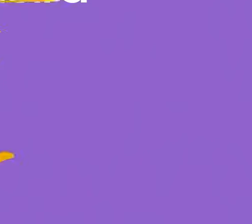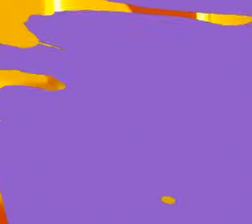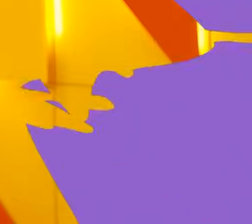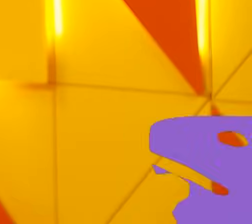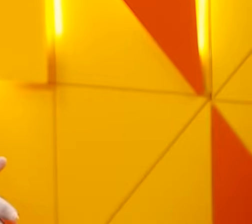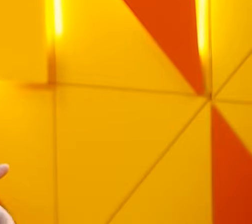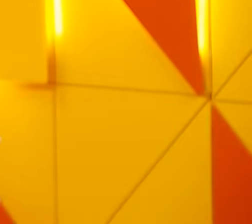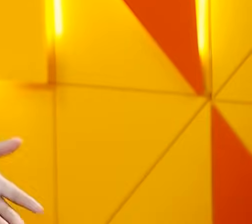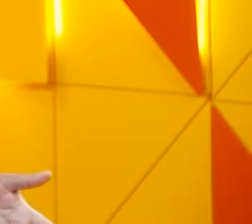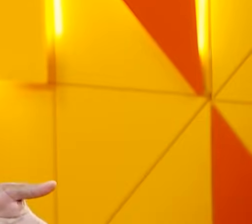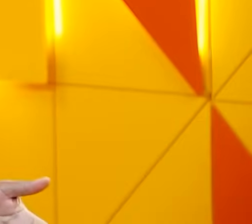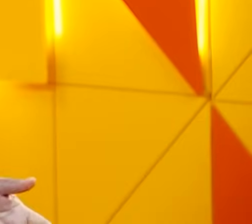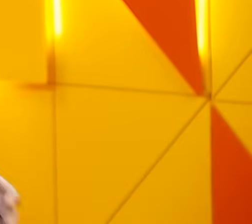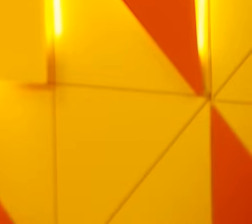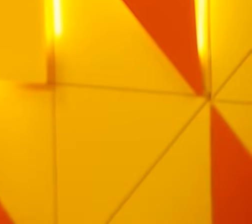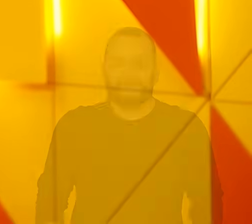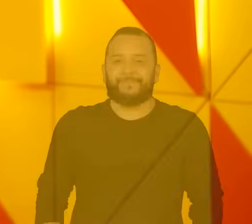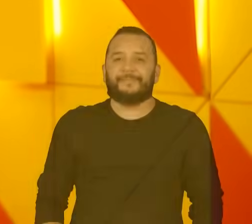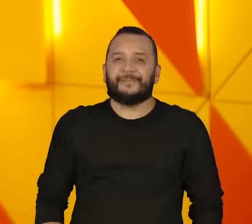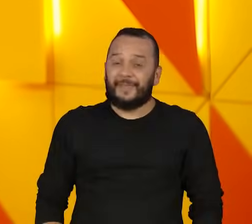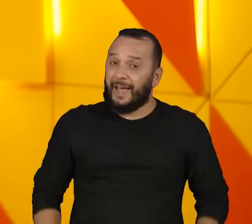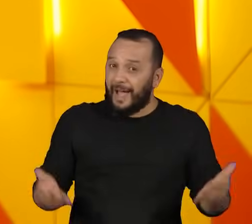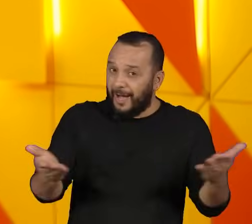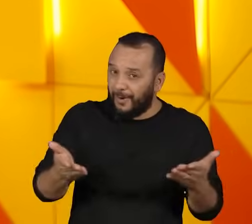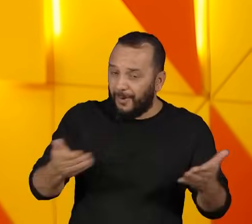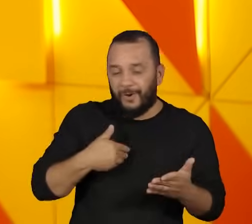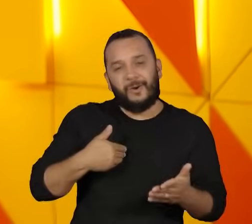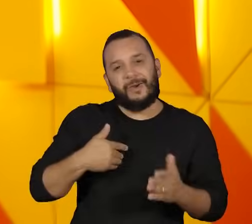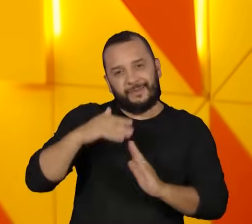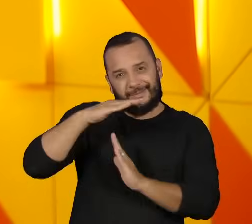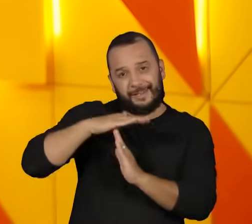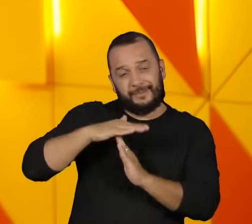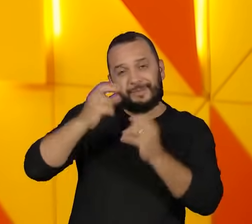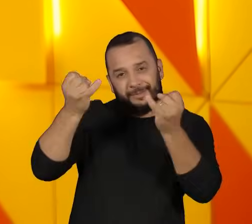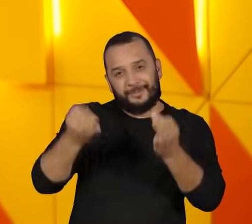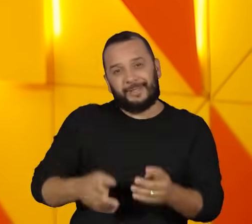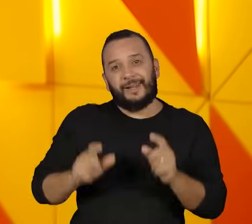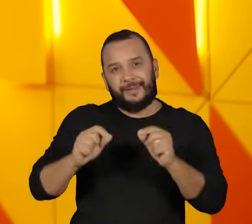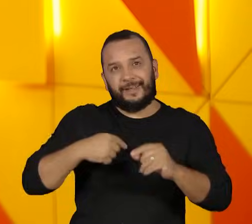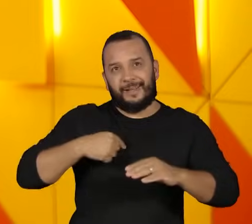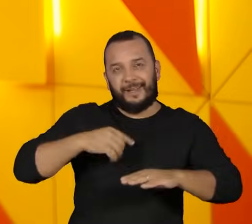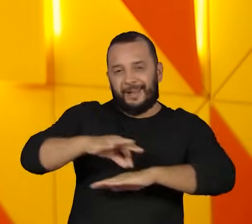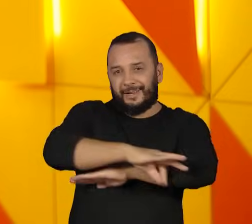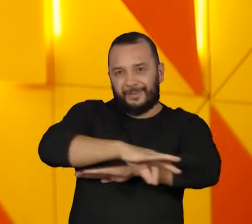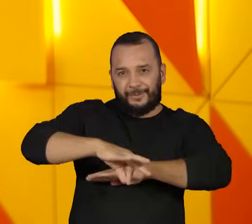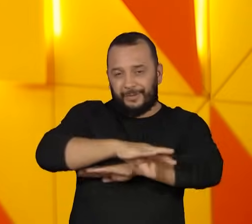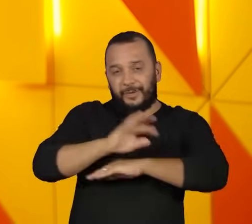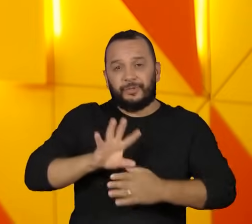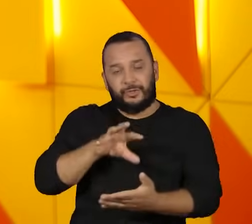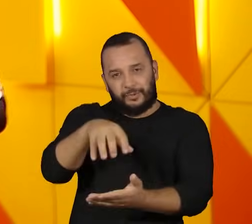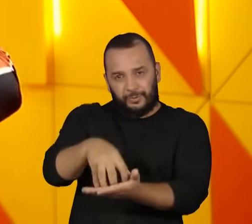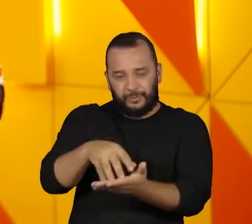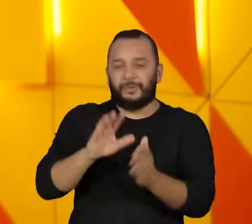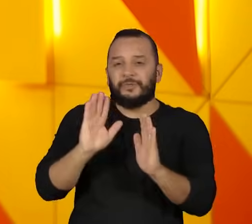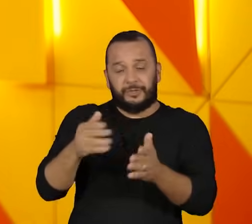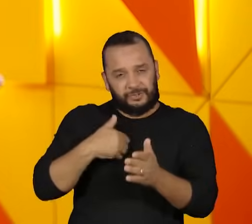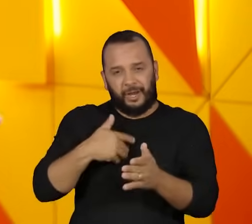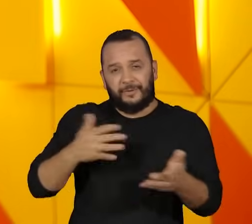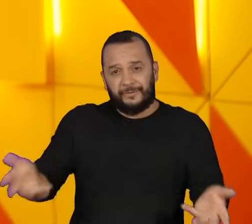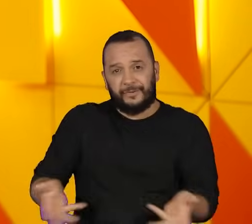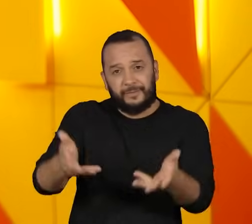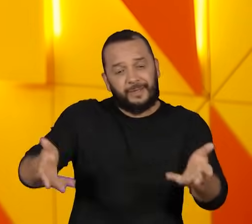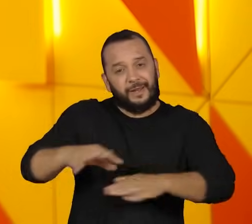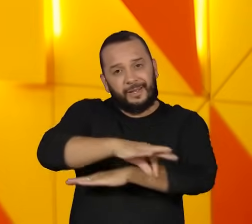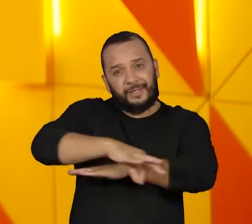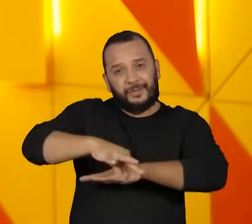E agora a gente vai fazer aquela pausinha para falar um pouco de arquitetura, porque o Instituto de Fomento à Arquitetura Afro-Brasileira está